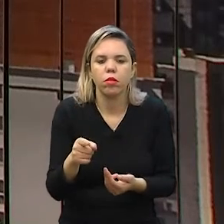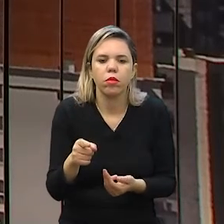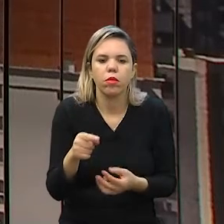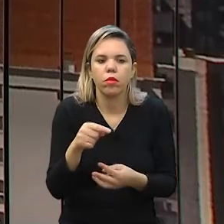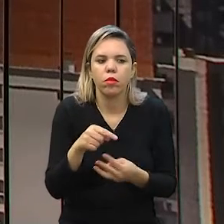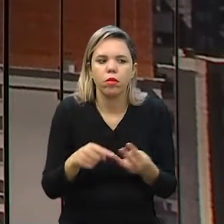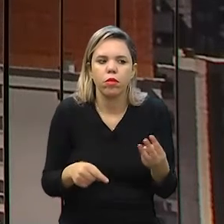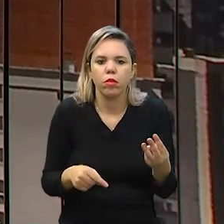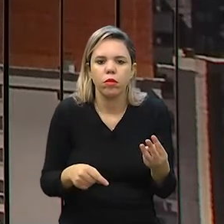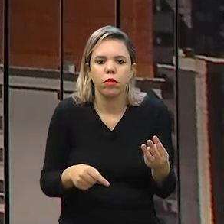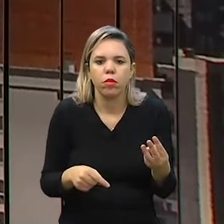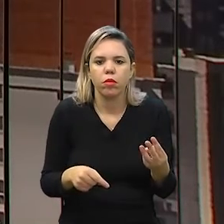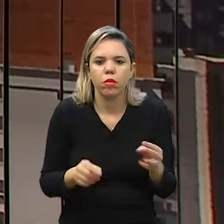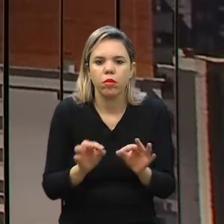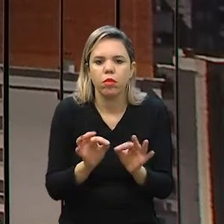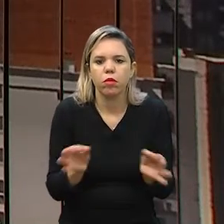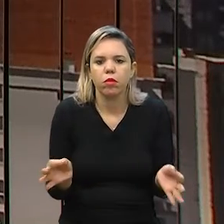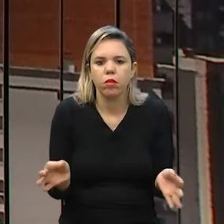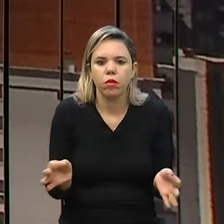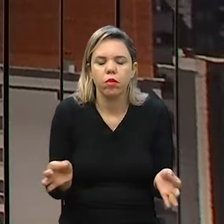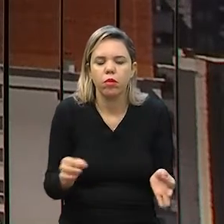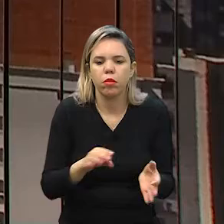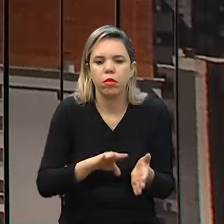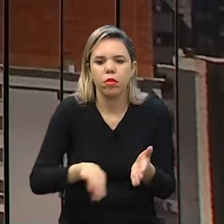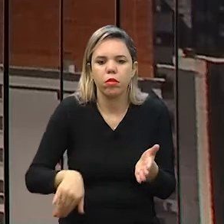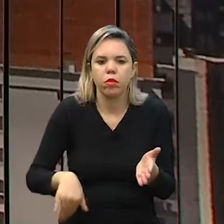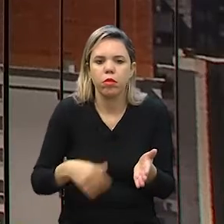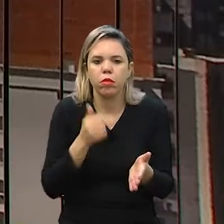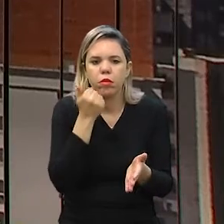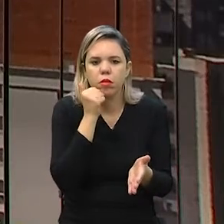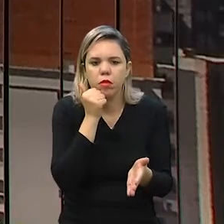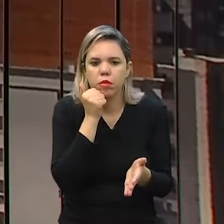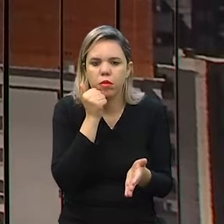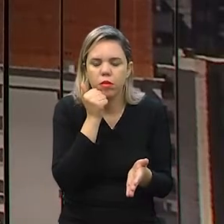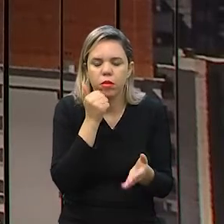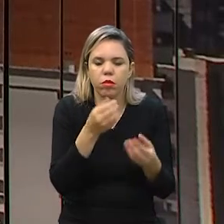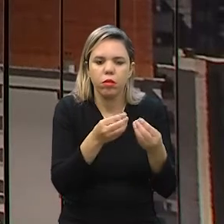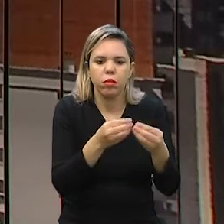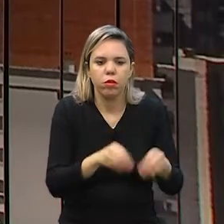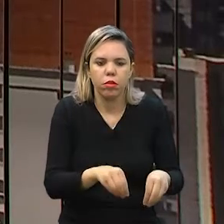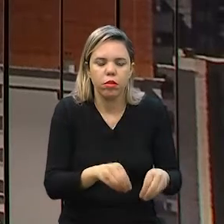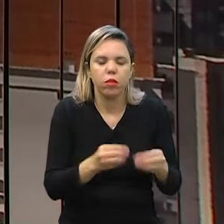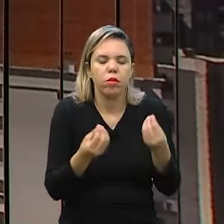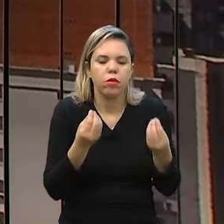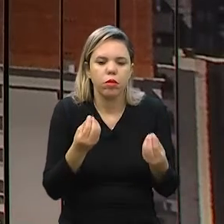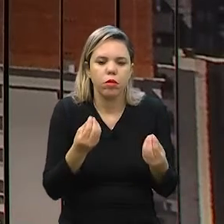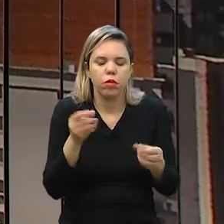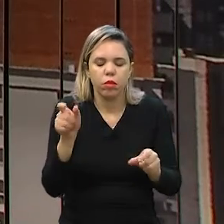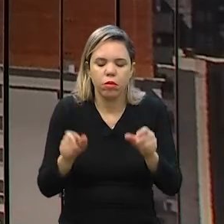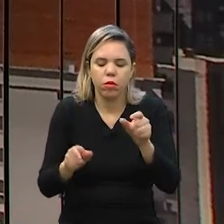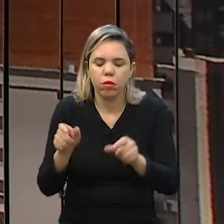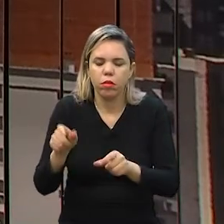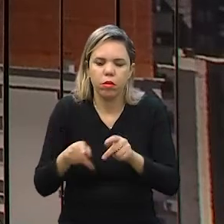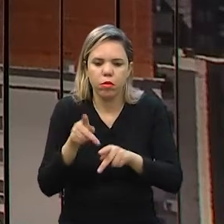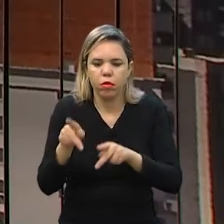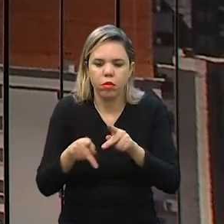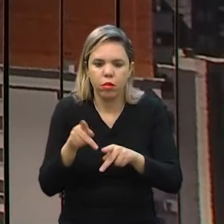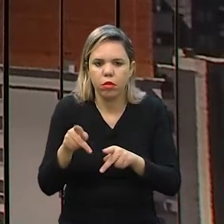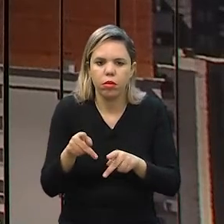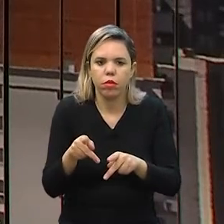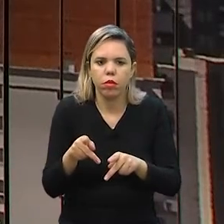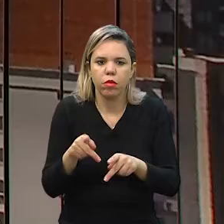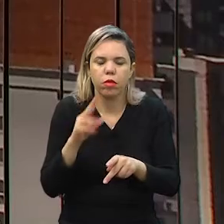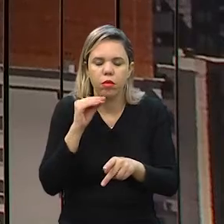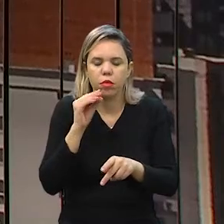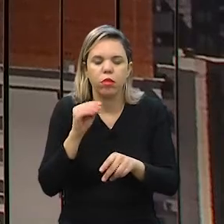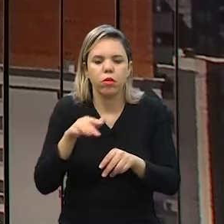desses 3 serem simplesmente extintos, da ciência ser prejudicada? Como é que as pessoas, a população final, né, eu falo